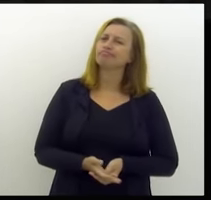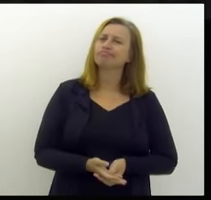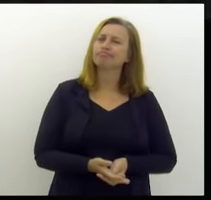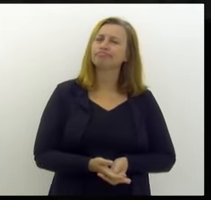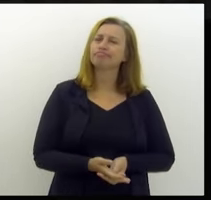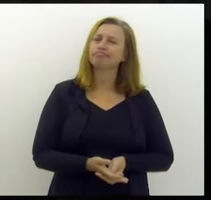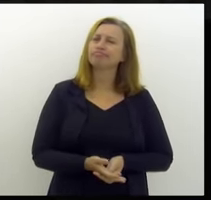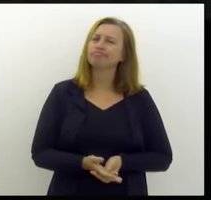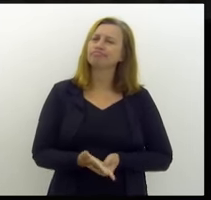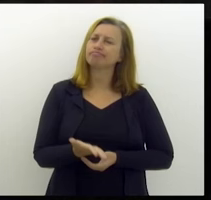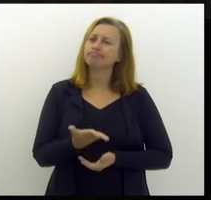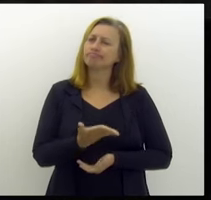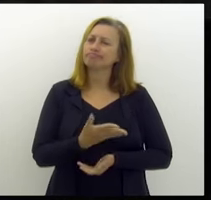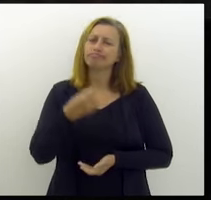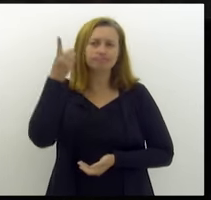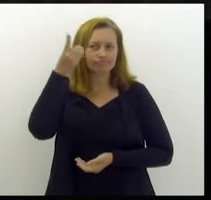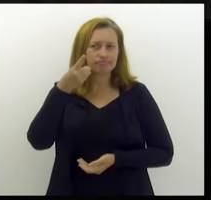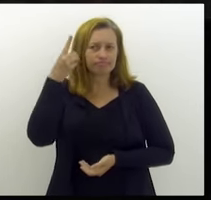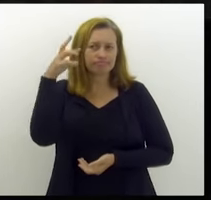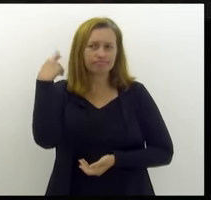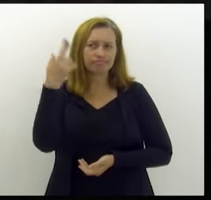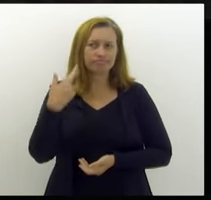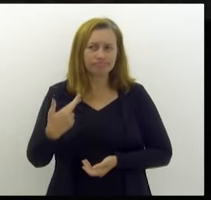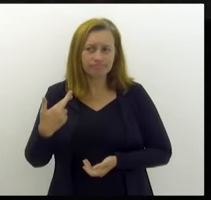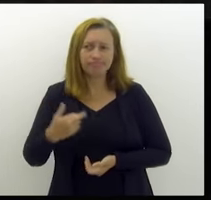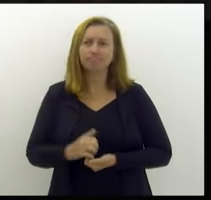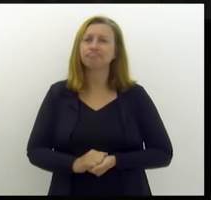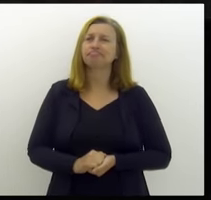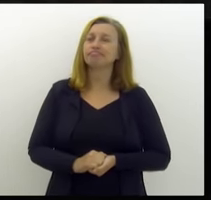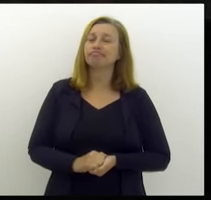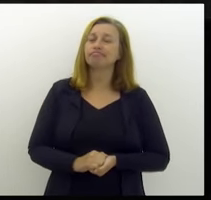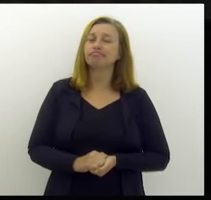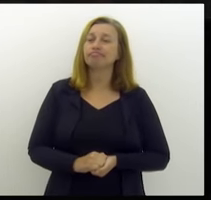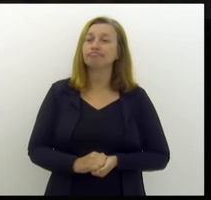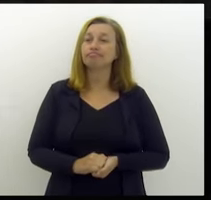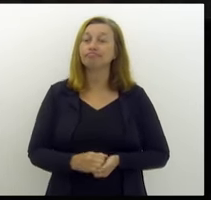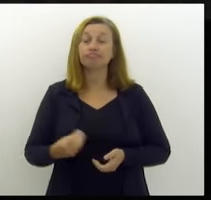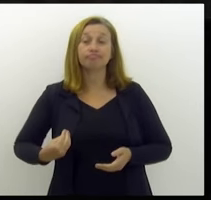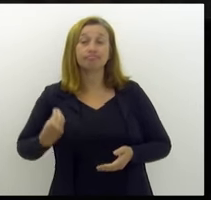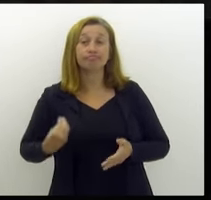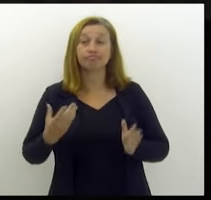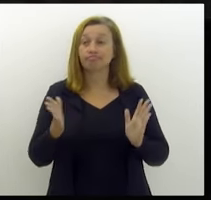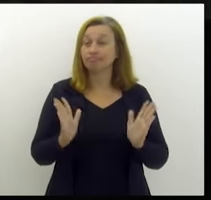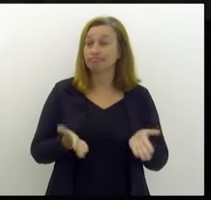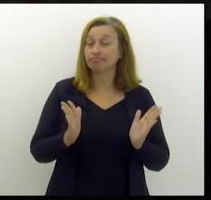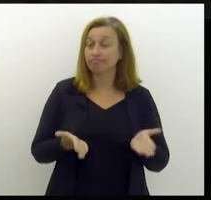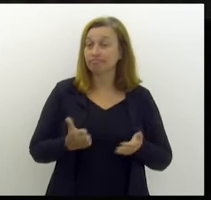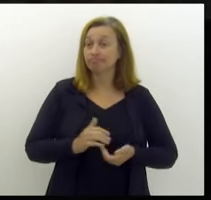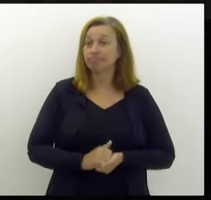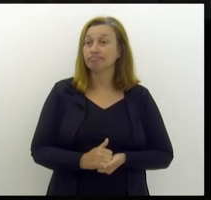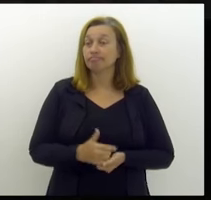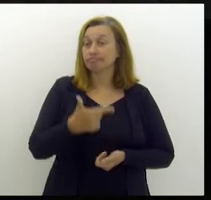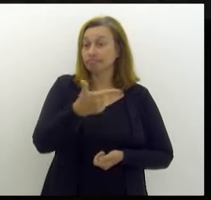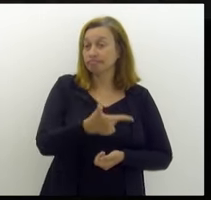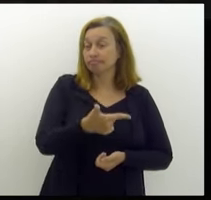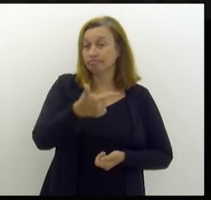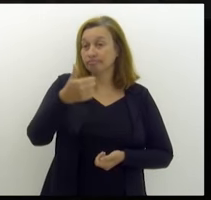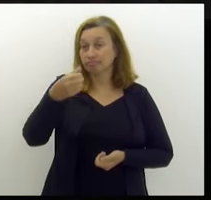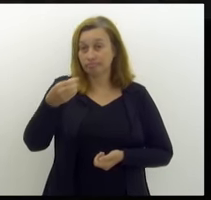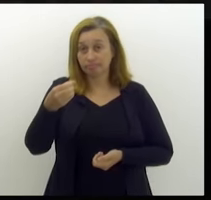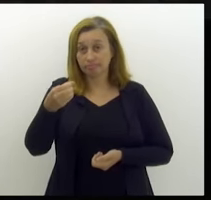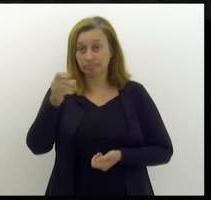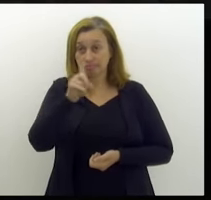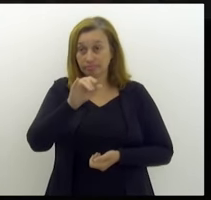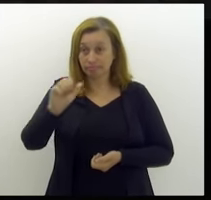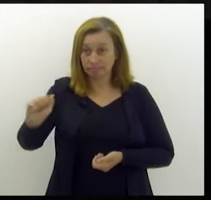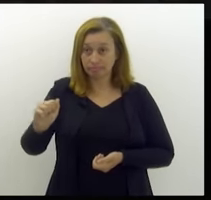pela deputada Renata Souza nós vivemos hoje pelo 10º dia consecutivo